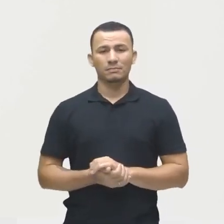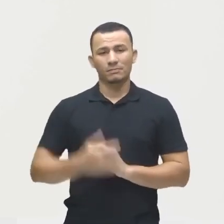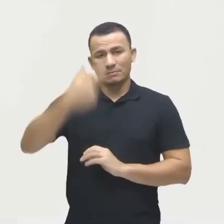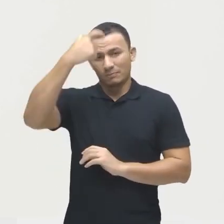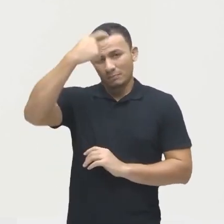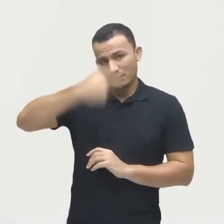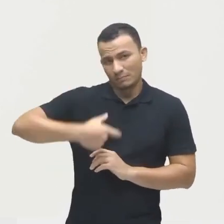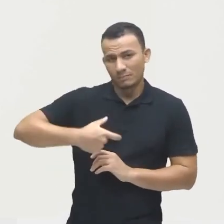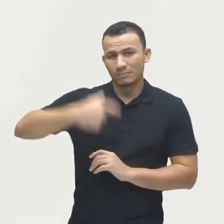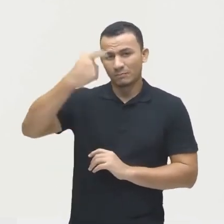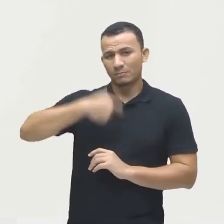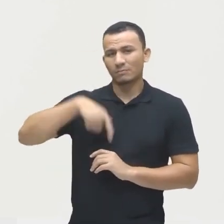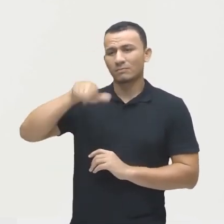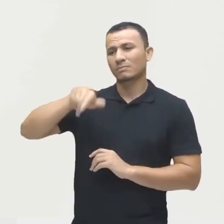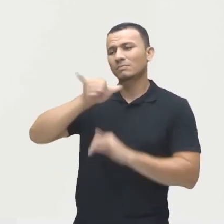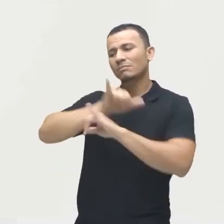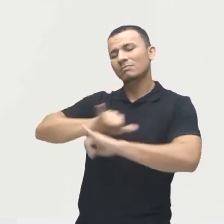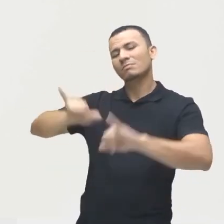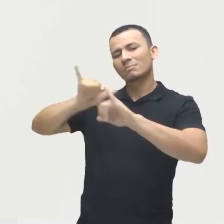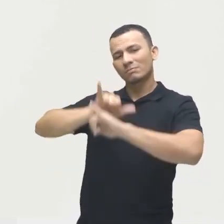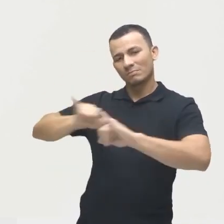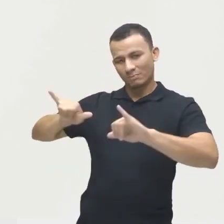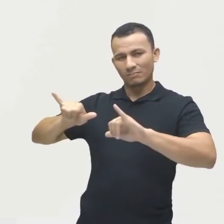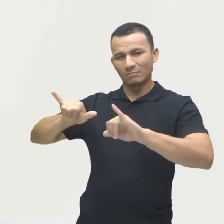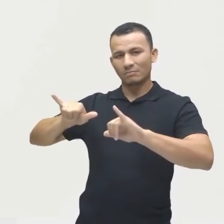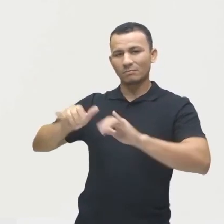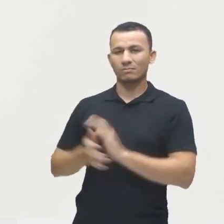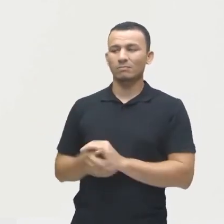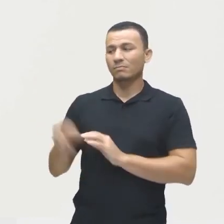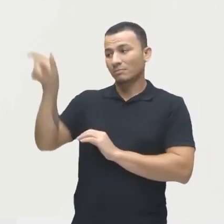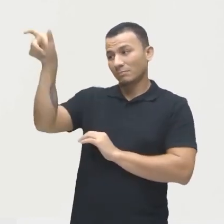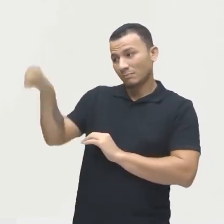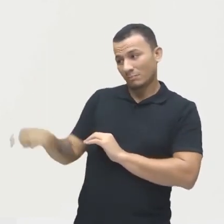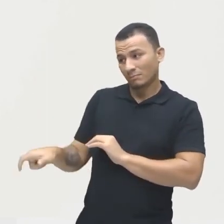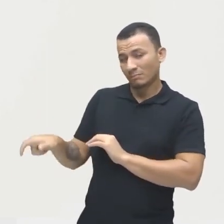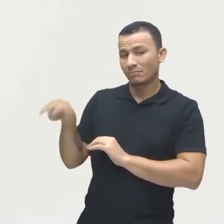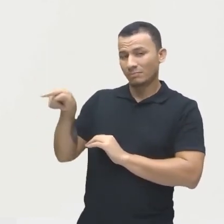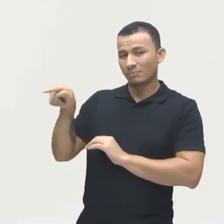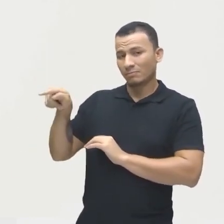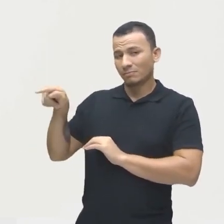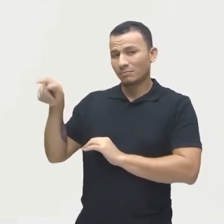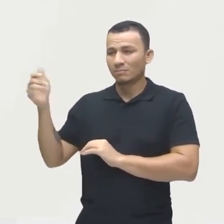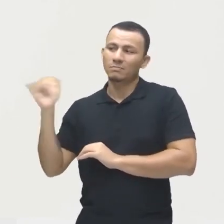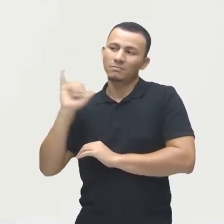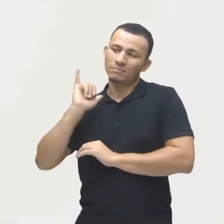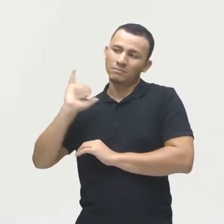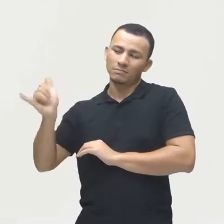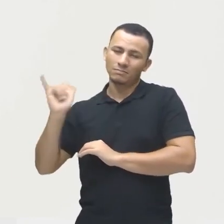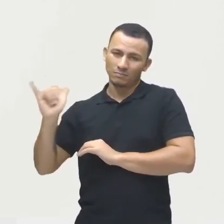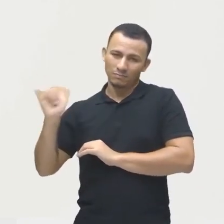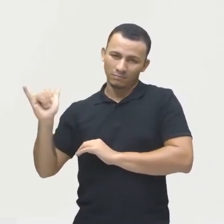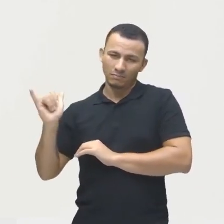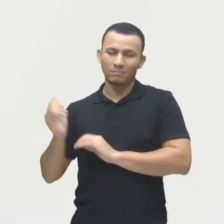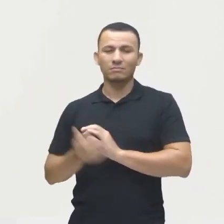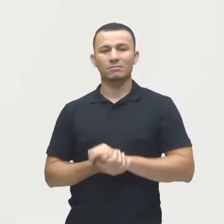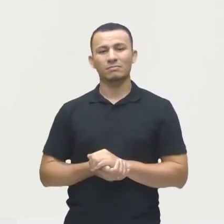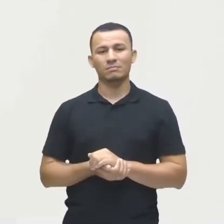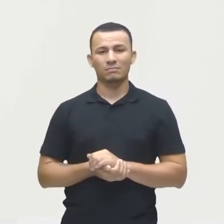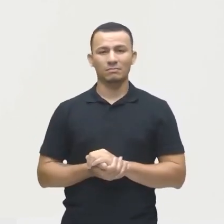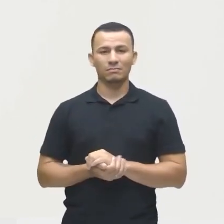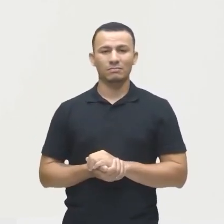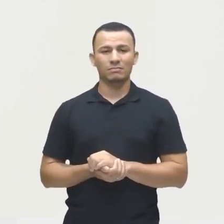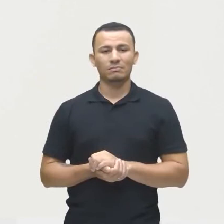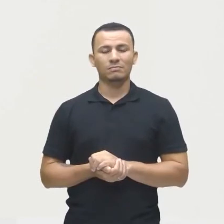Emissor, aquele que emite a mensagem. Receptor, que também pode ser chamado de destinatário. Aquele